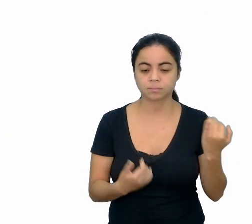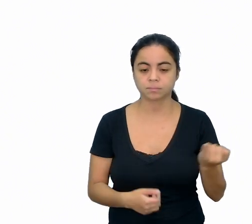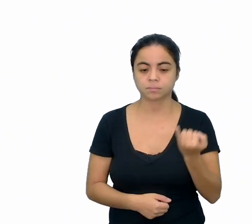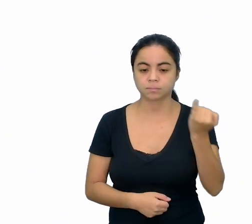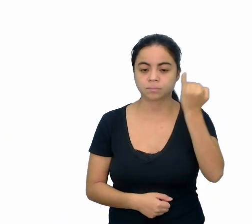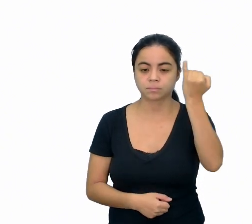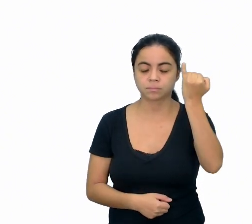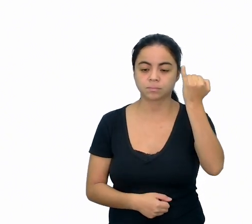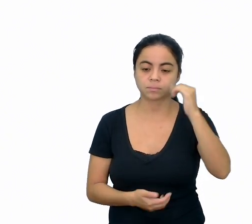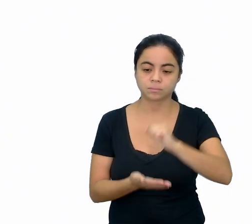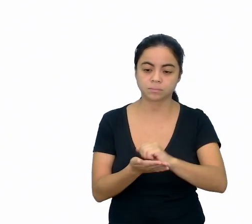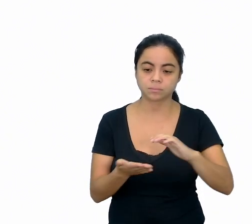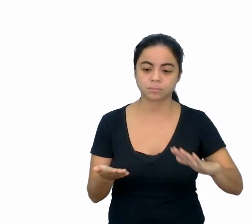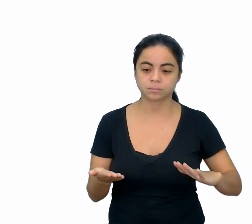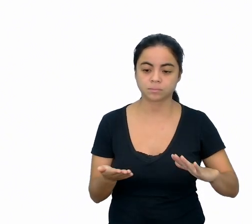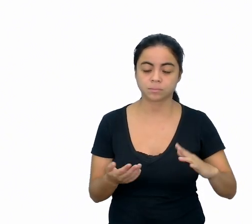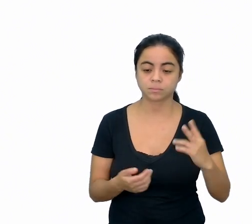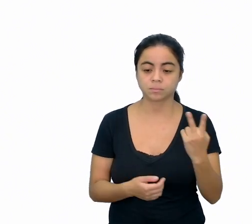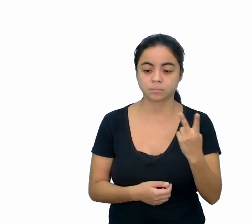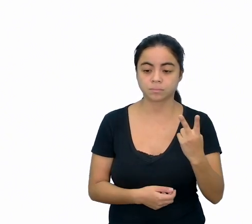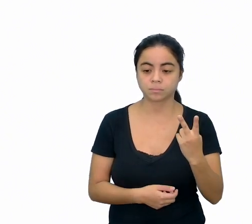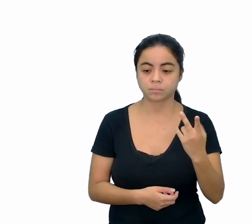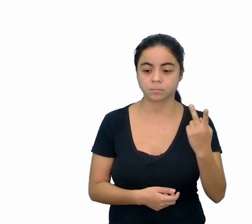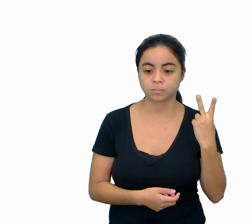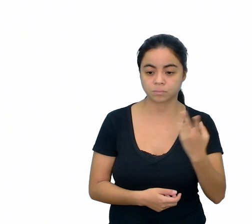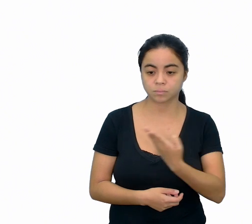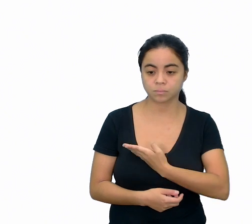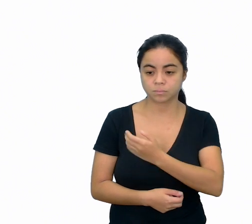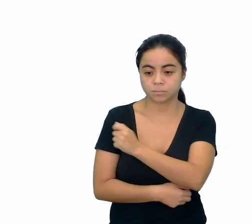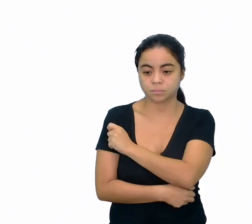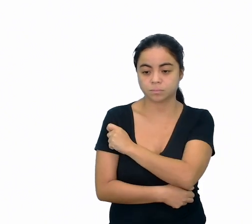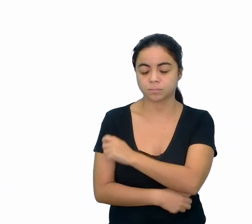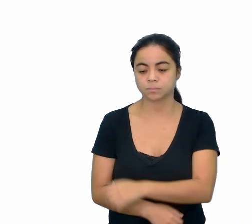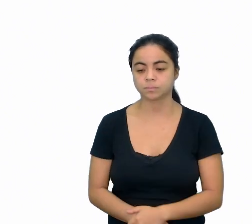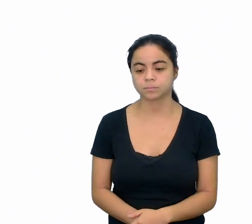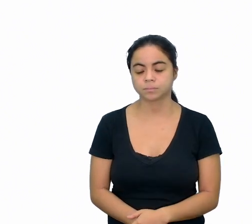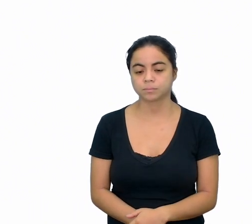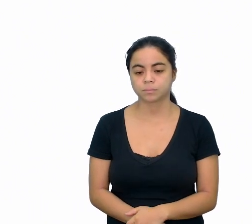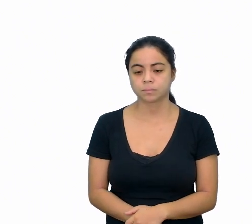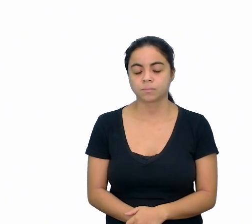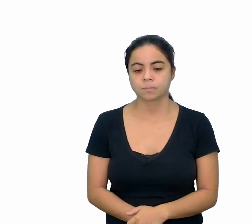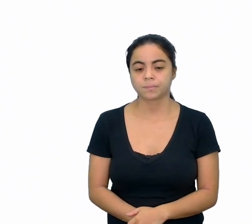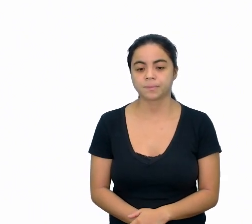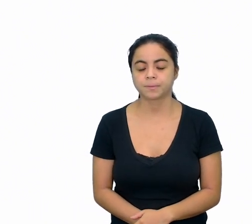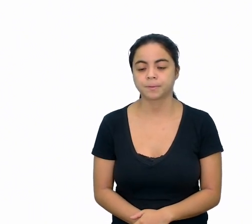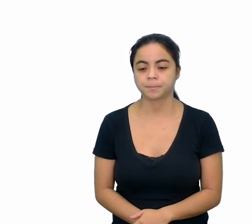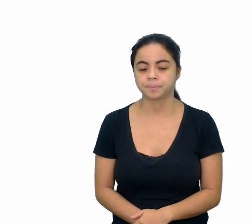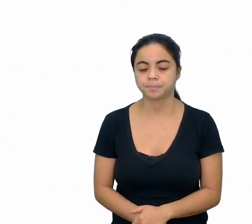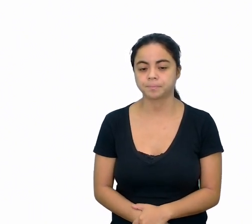ela seja realizada em dupla. No próximo slide,